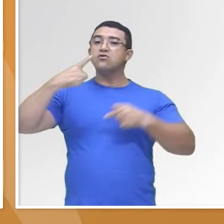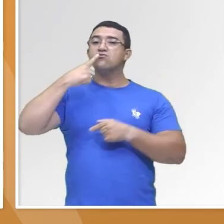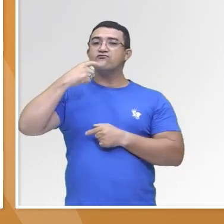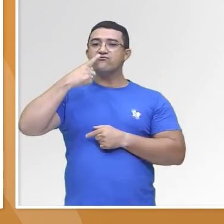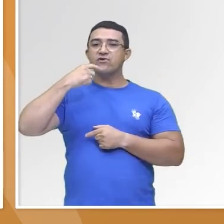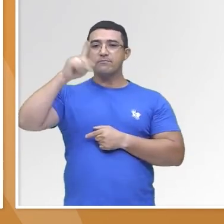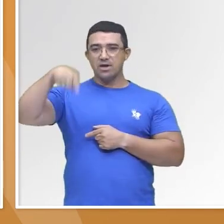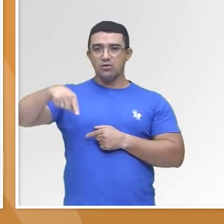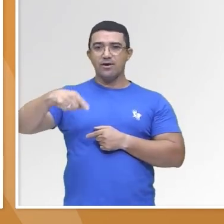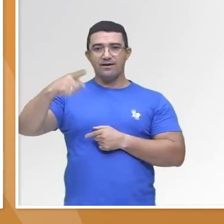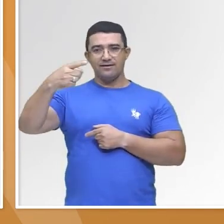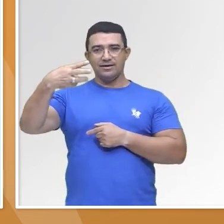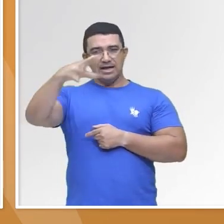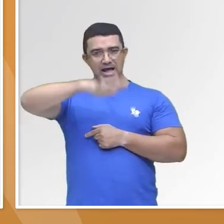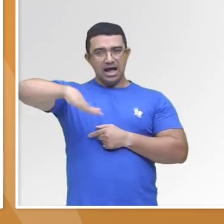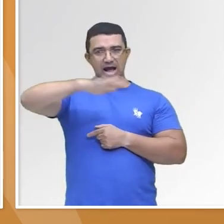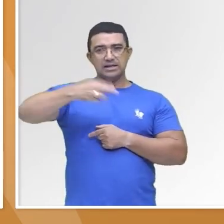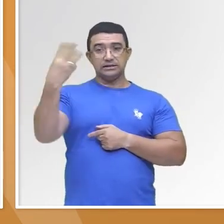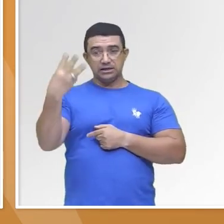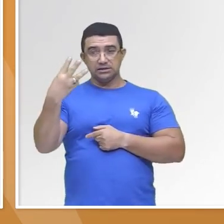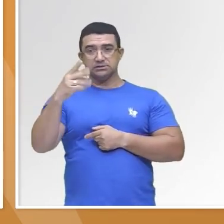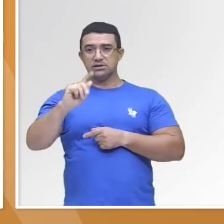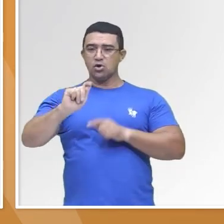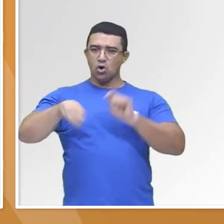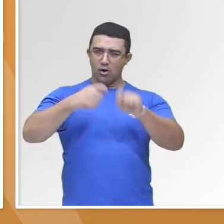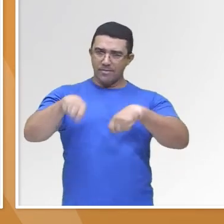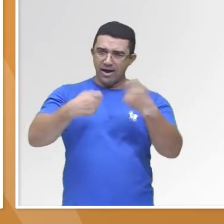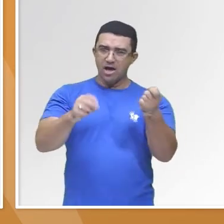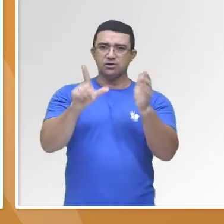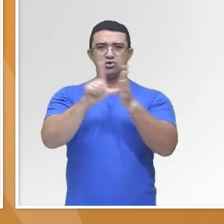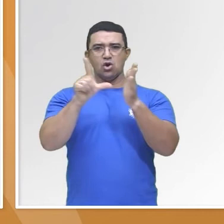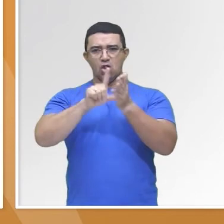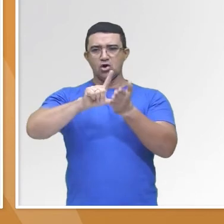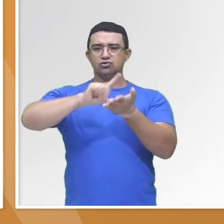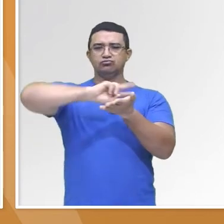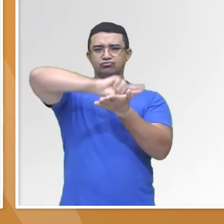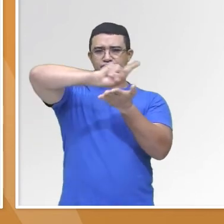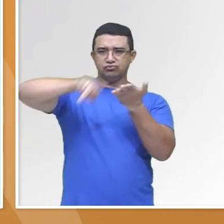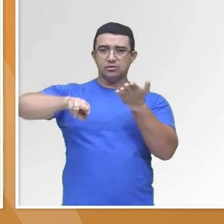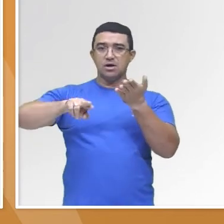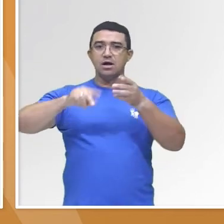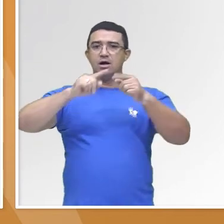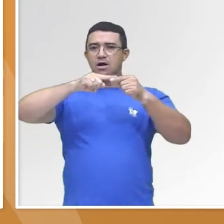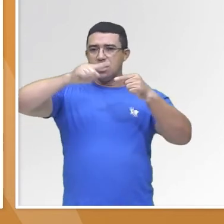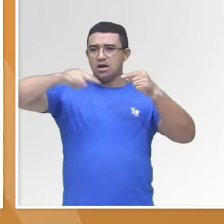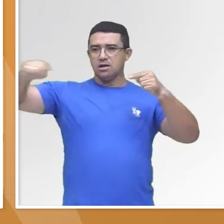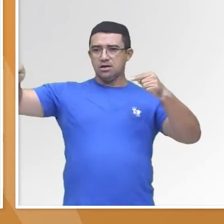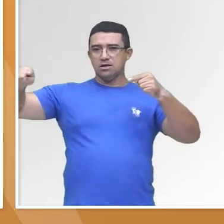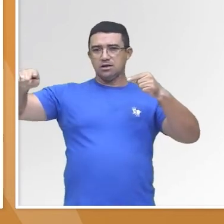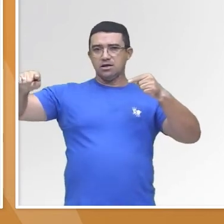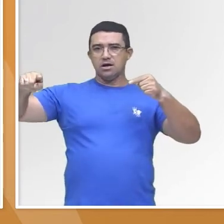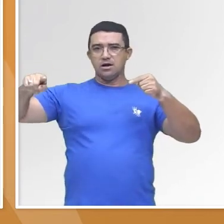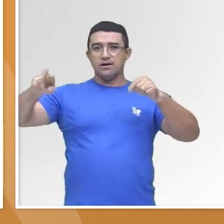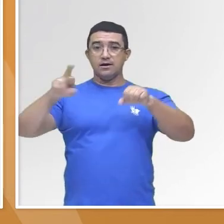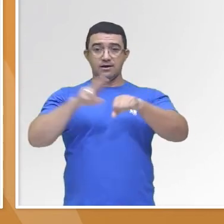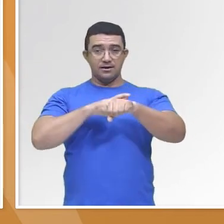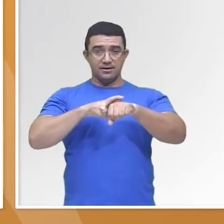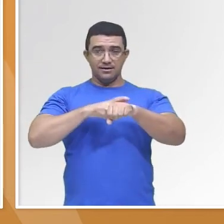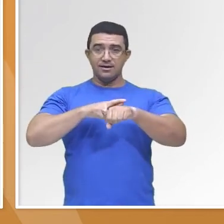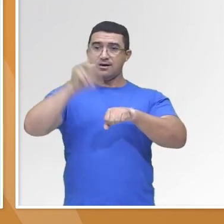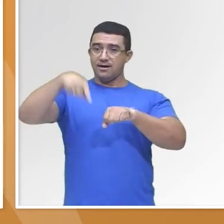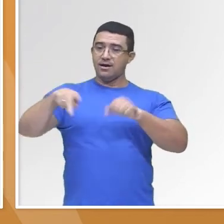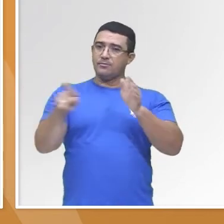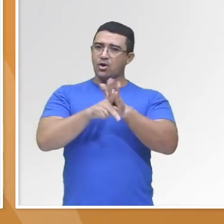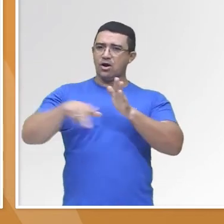setor terciário, né? De comércio e prestação de serviços. E a linha lilás é o setor secundário, que é a indústria. Por